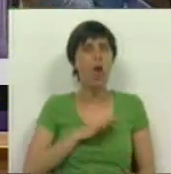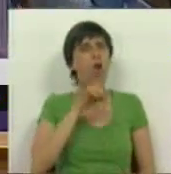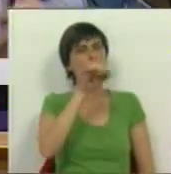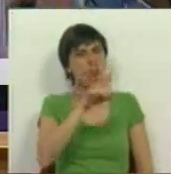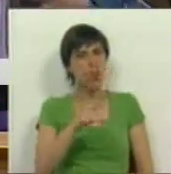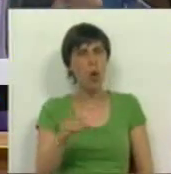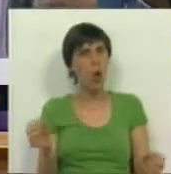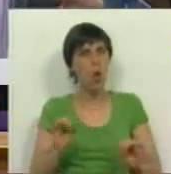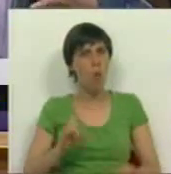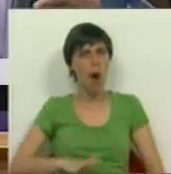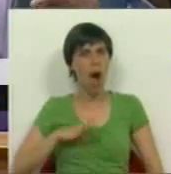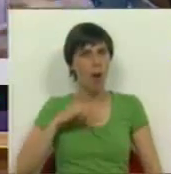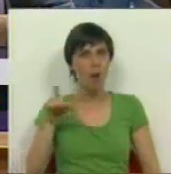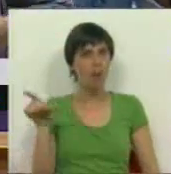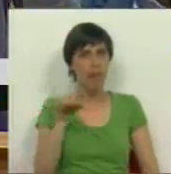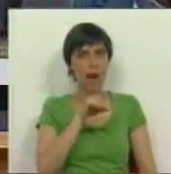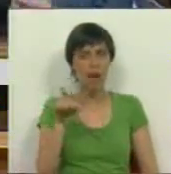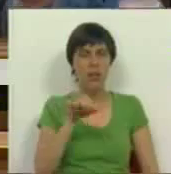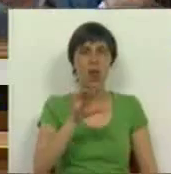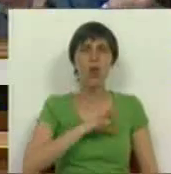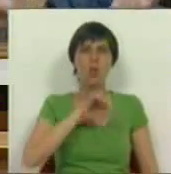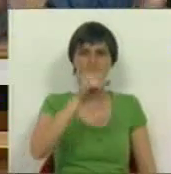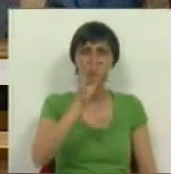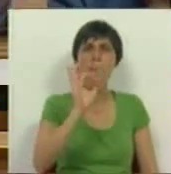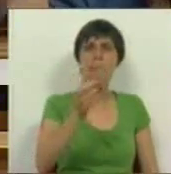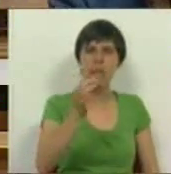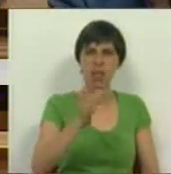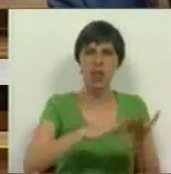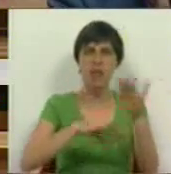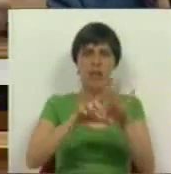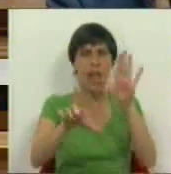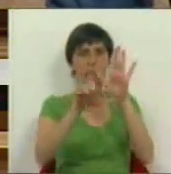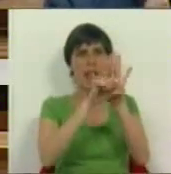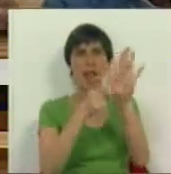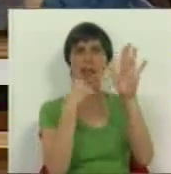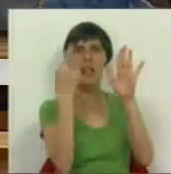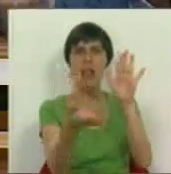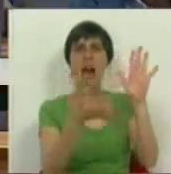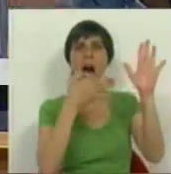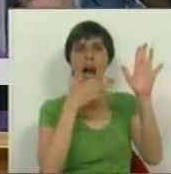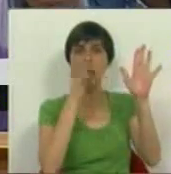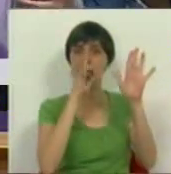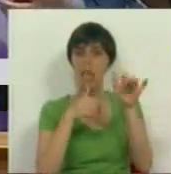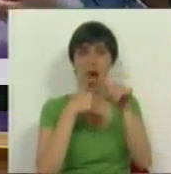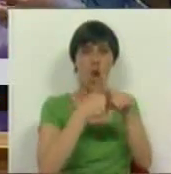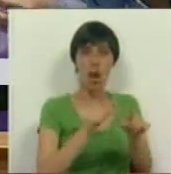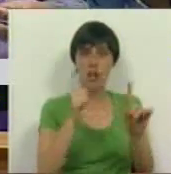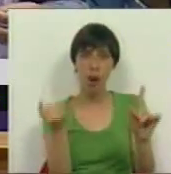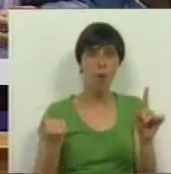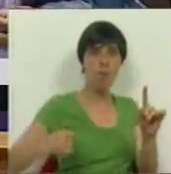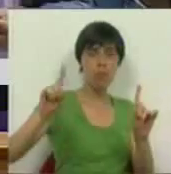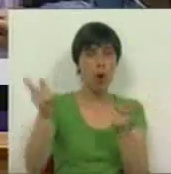senhores não têm confiança neles. Os senhores precisam de fazer uma lei dizendo que, se não cumprirem, é